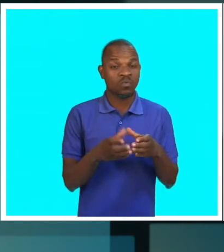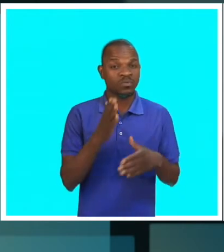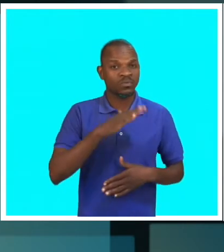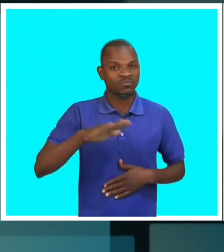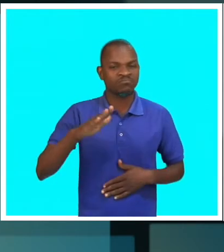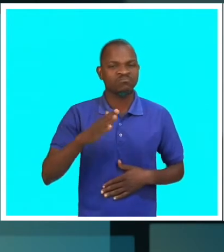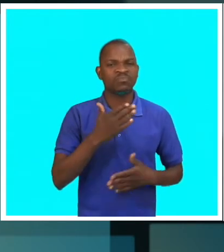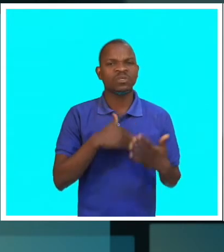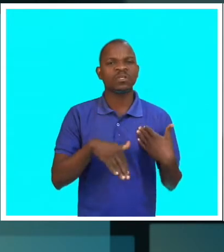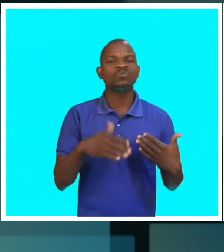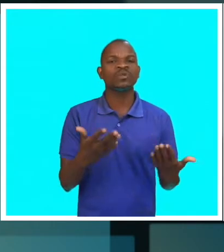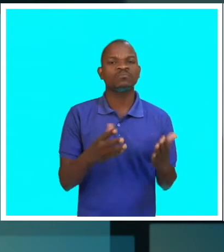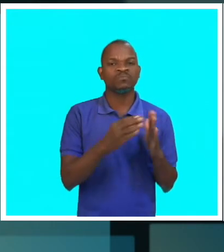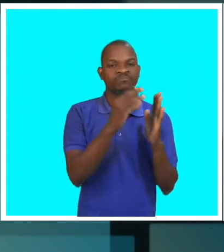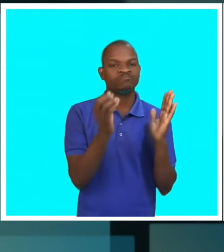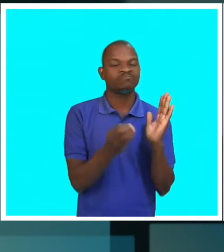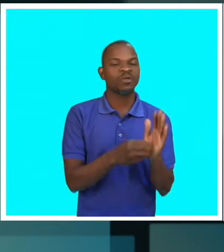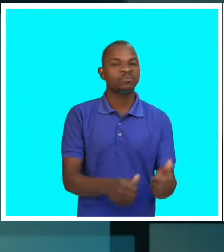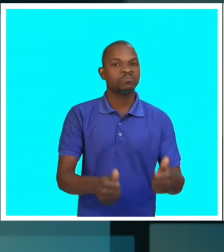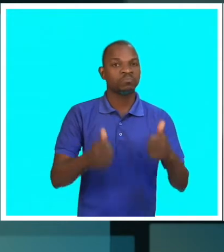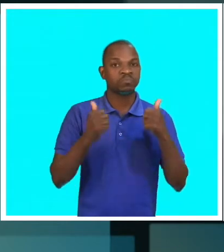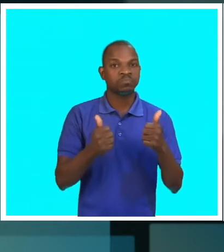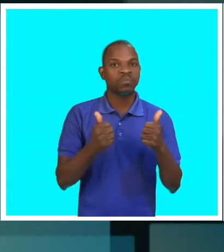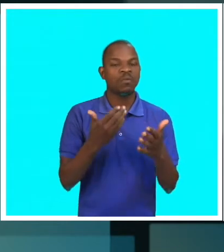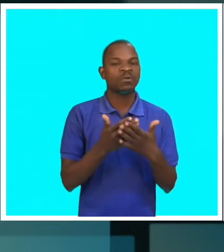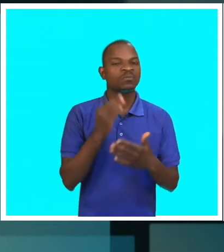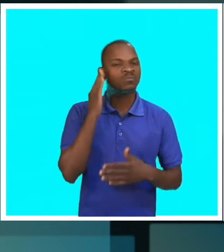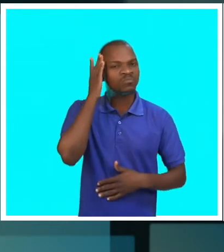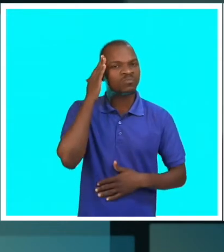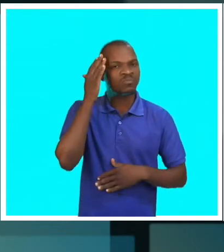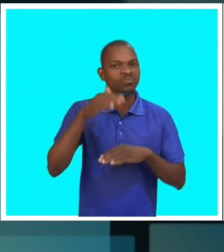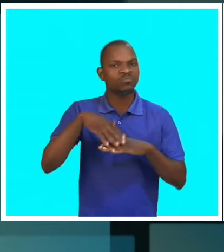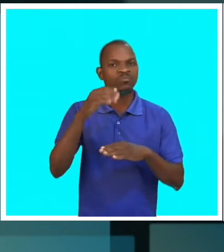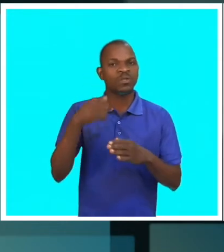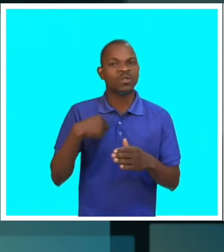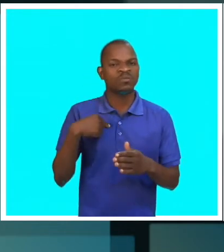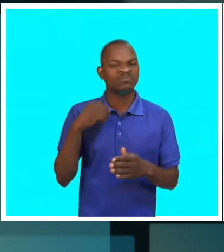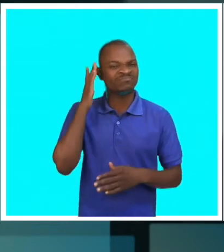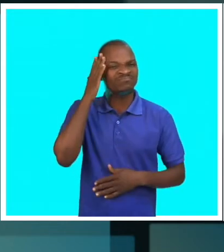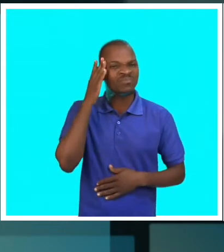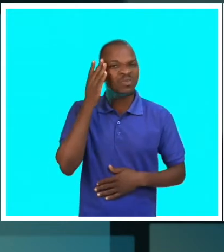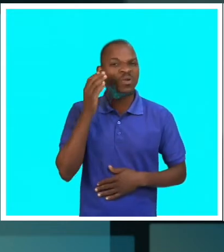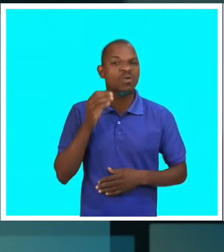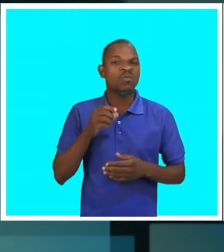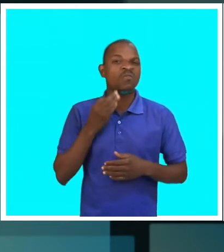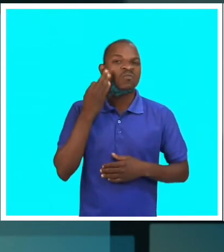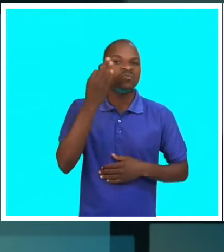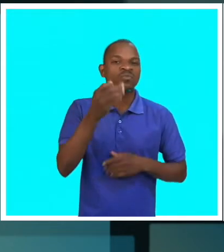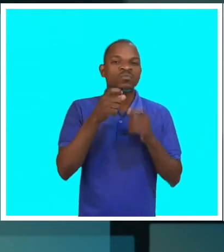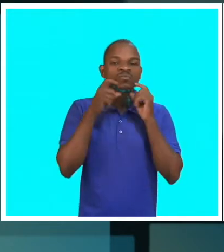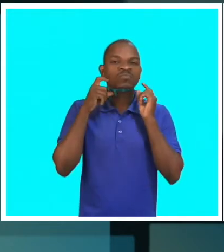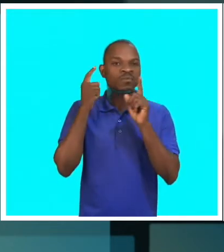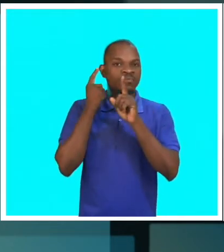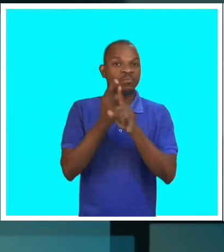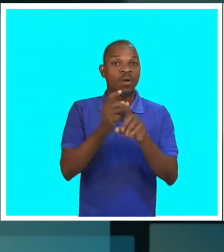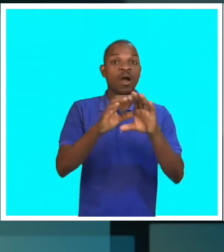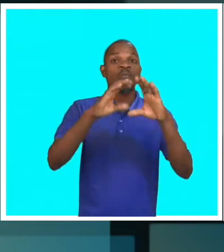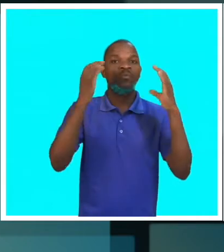é esperar um campo brilhante, um que sonha muito. Eu sonho em levar o Moçambique ao Mundial.